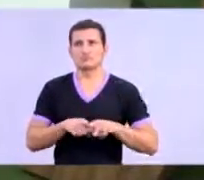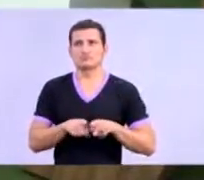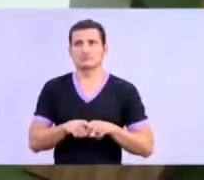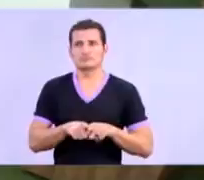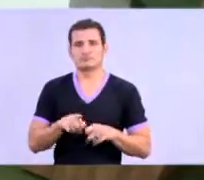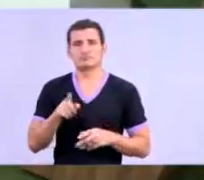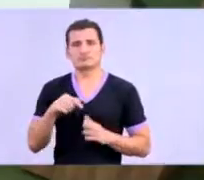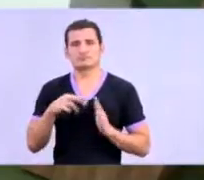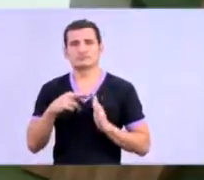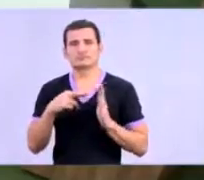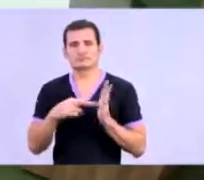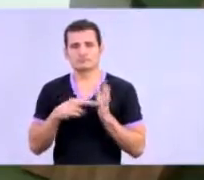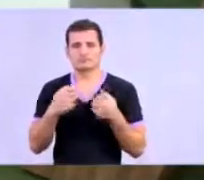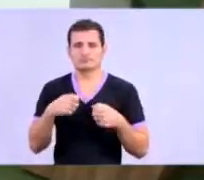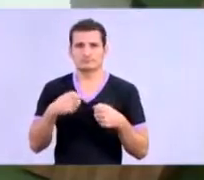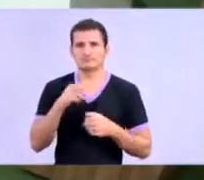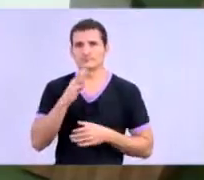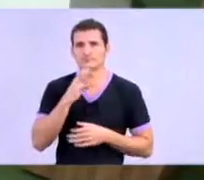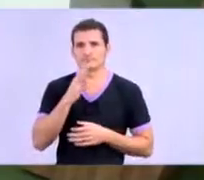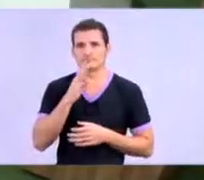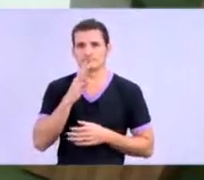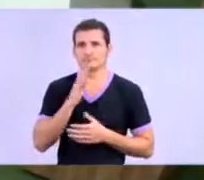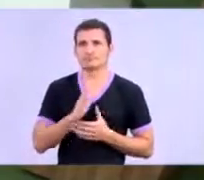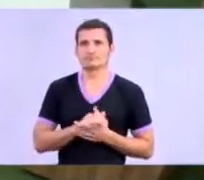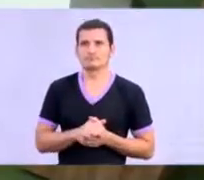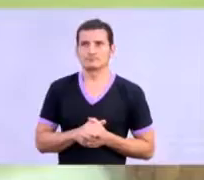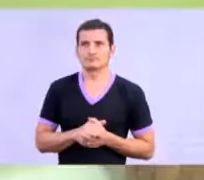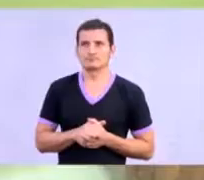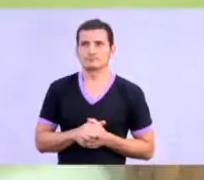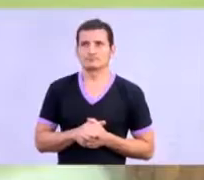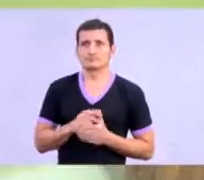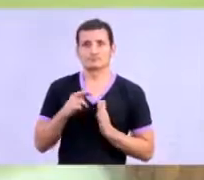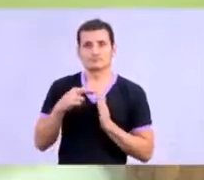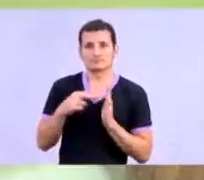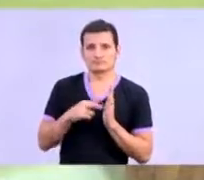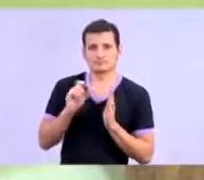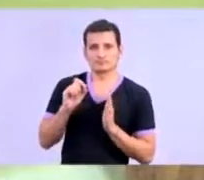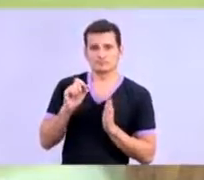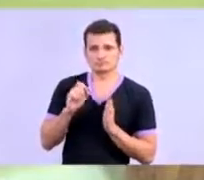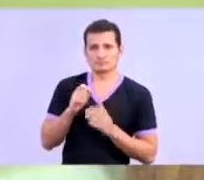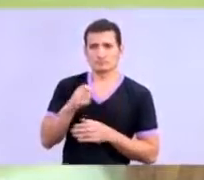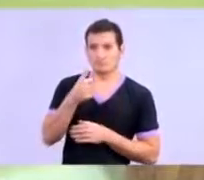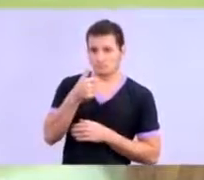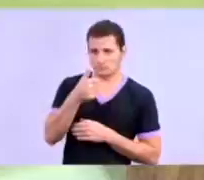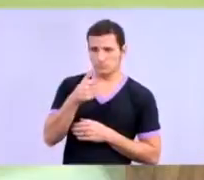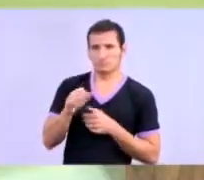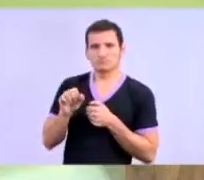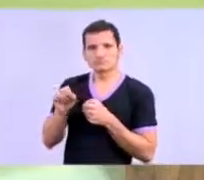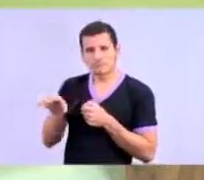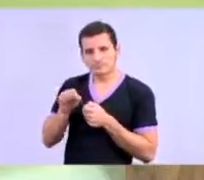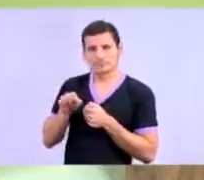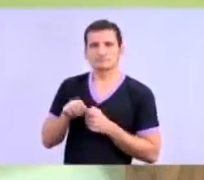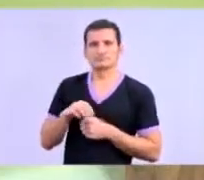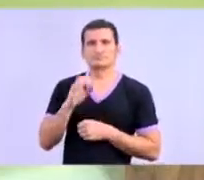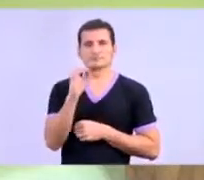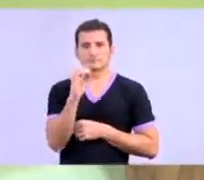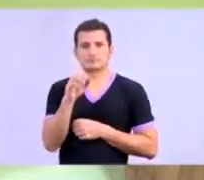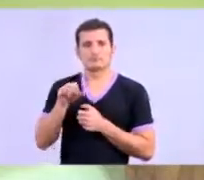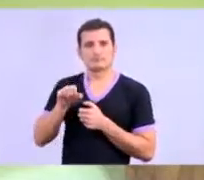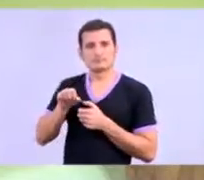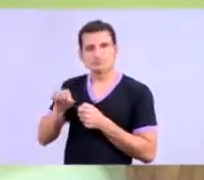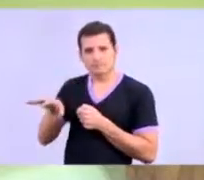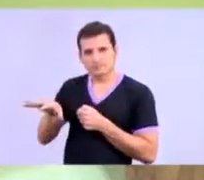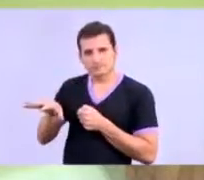as regras, eles têm que conhecer a regra qual é? A regra aqui é o seguinte, bit 1 rápido, bit 0 longo,